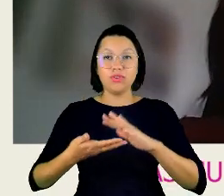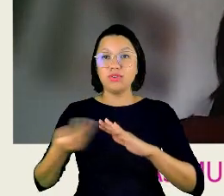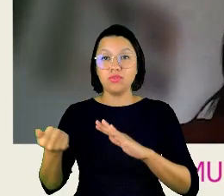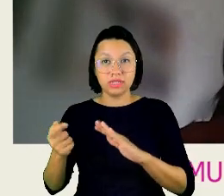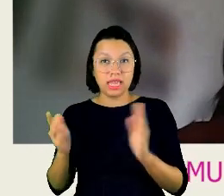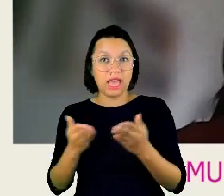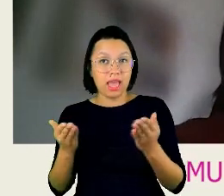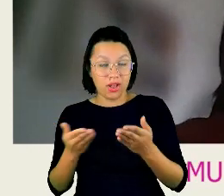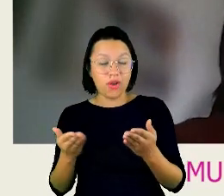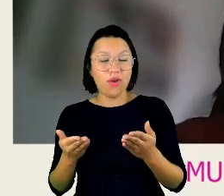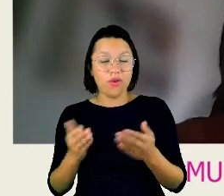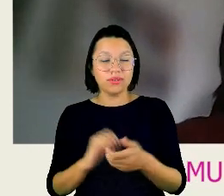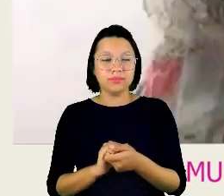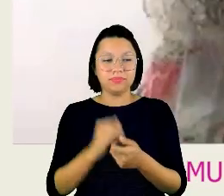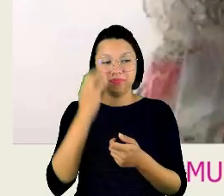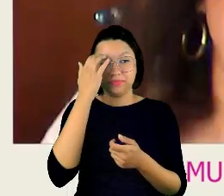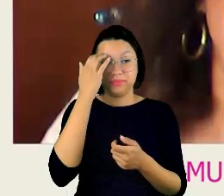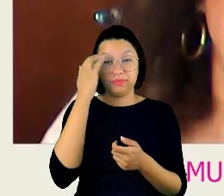bastidores.